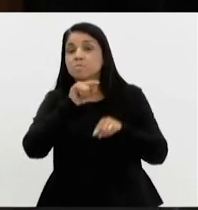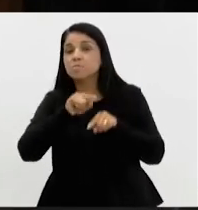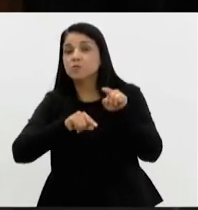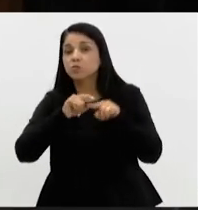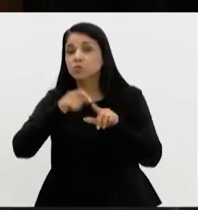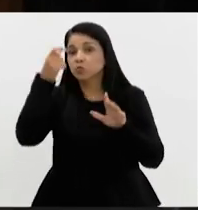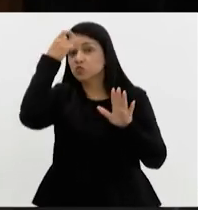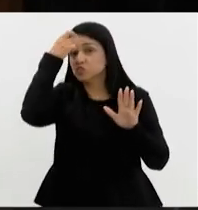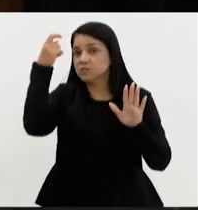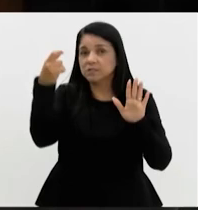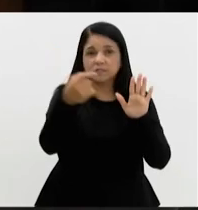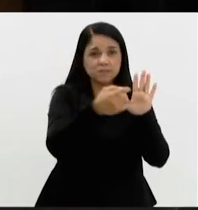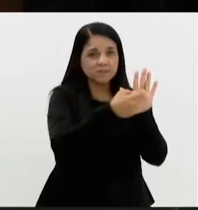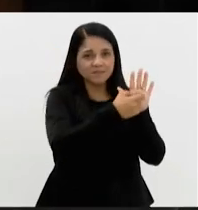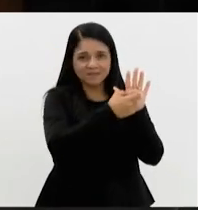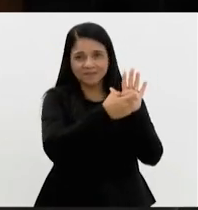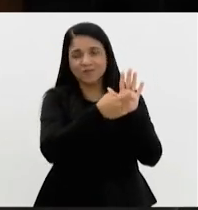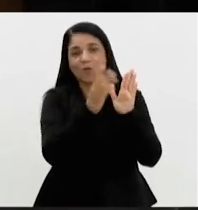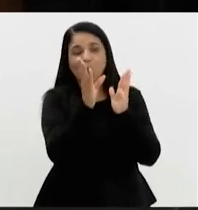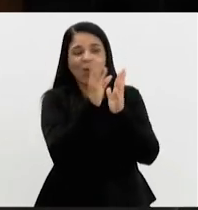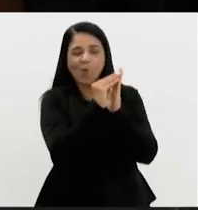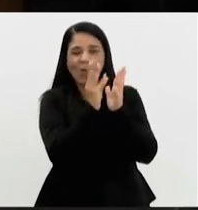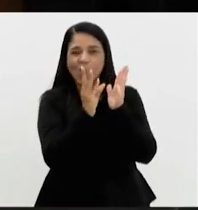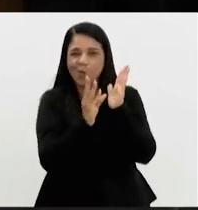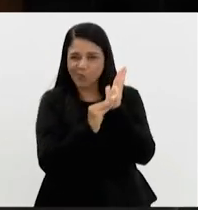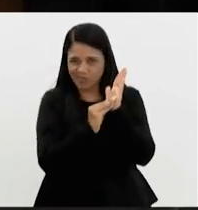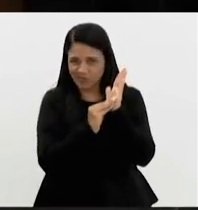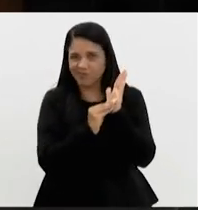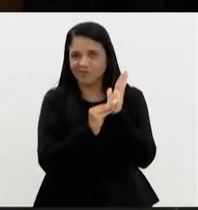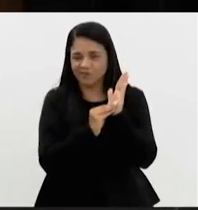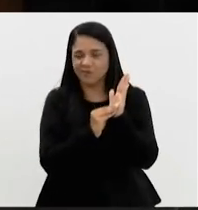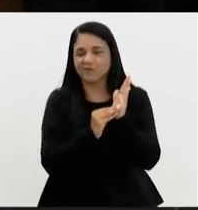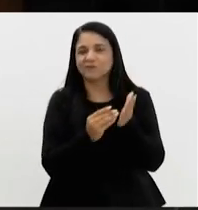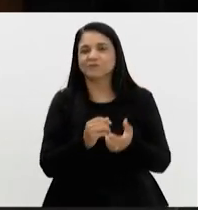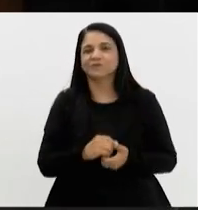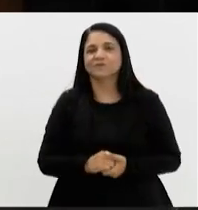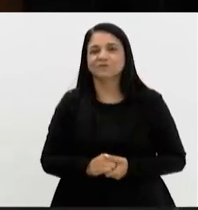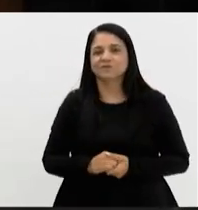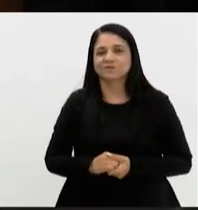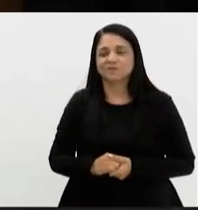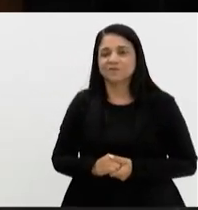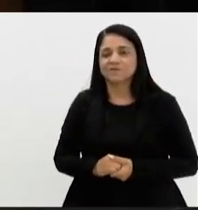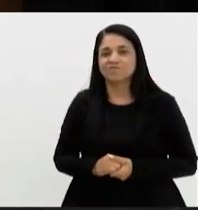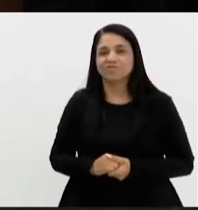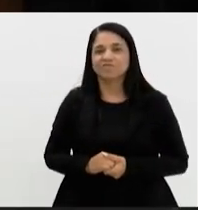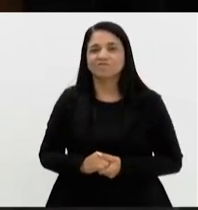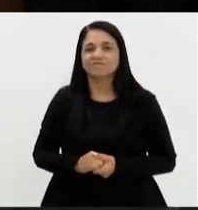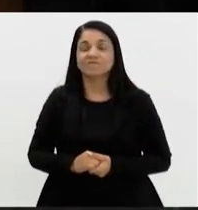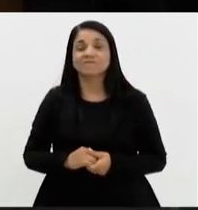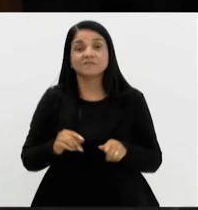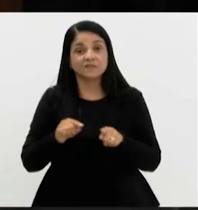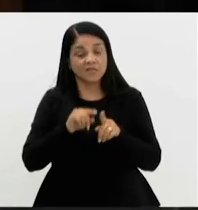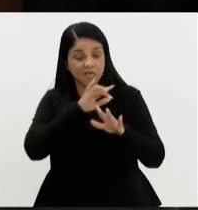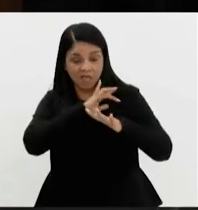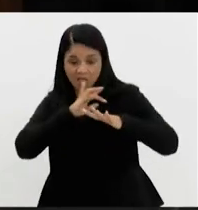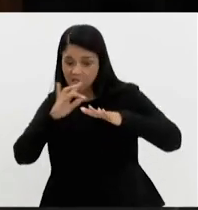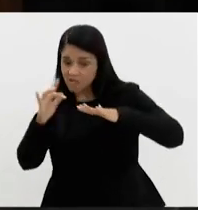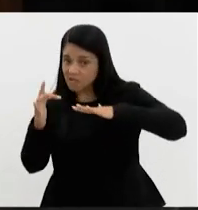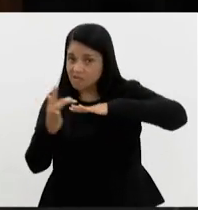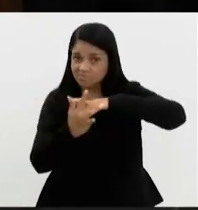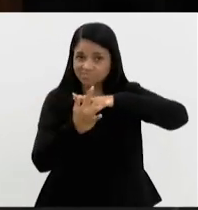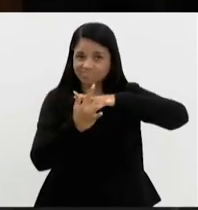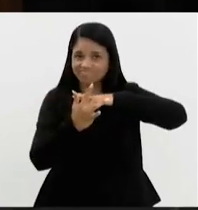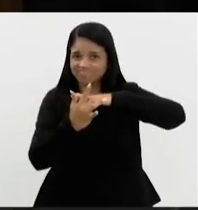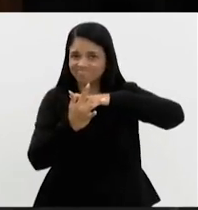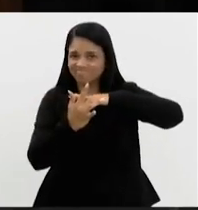Inteligência Artificial ou de conteúdo sintético e com relação às redes sociais eh é